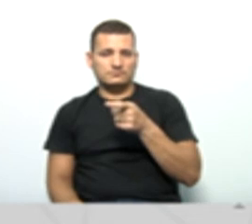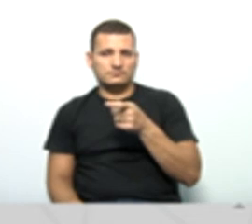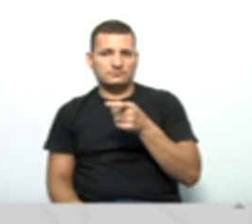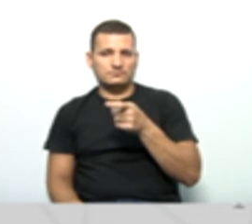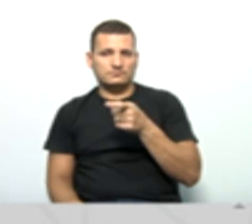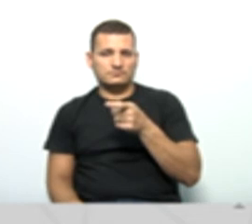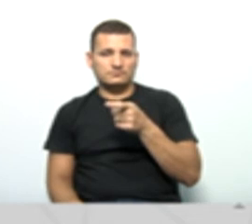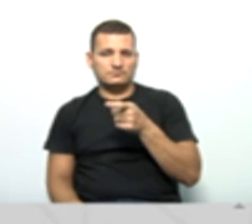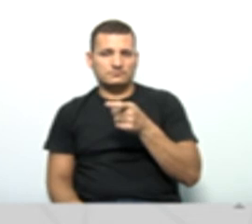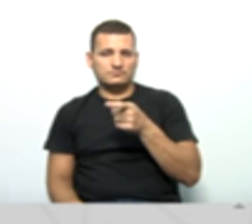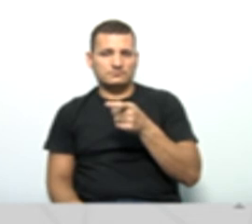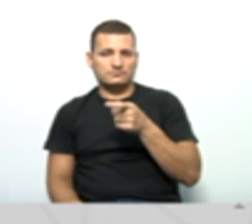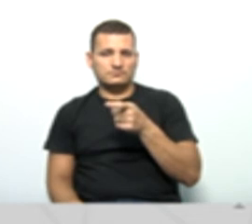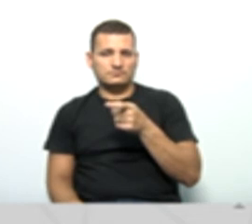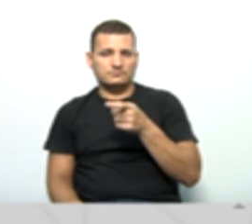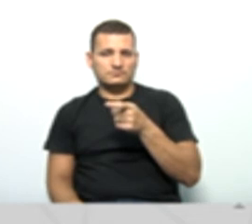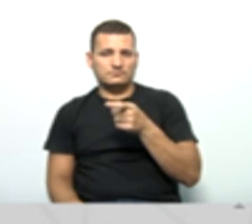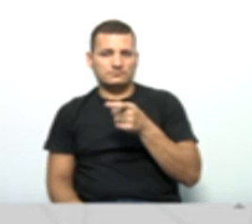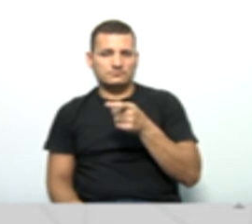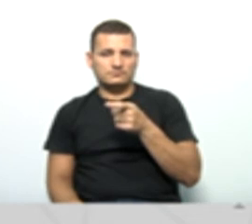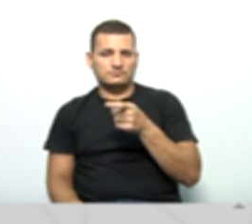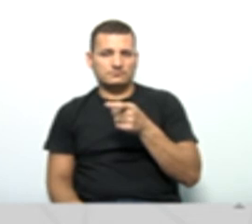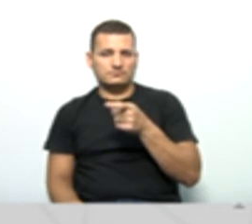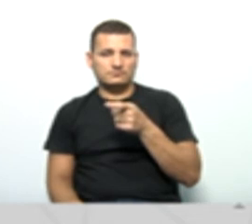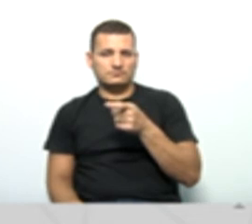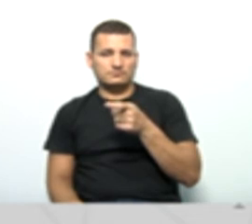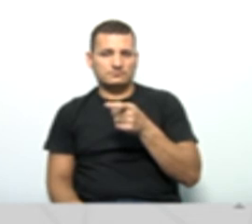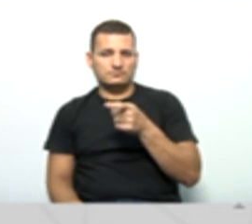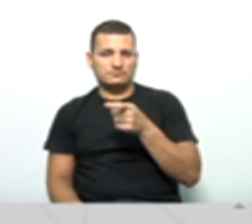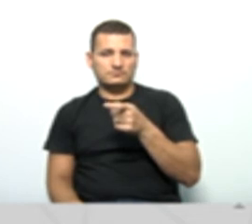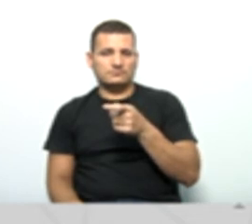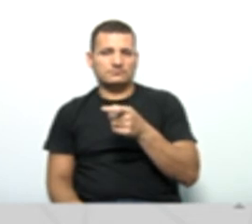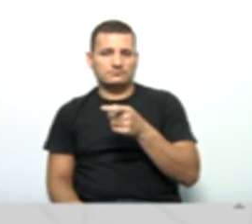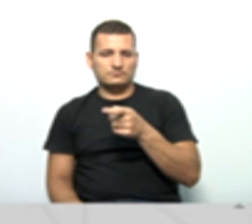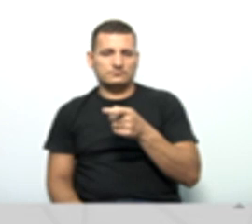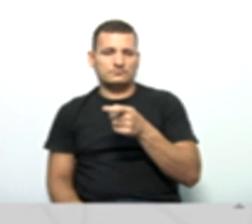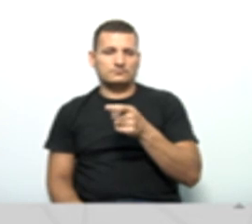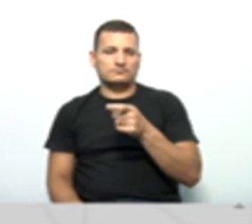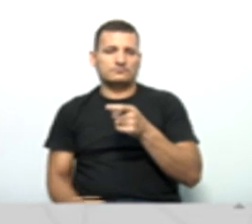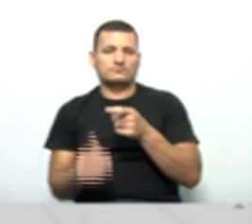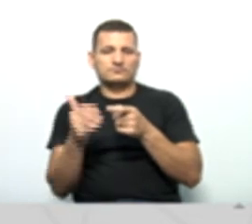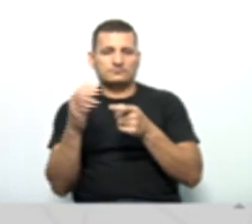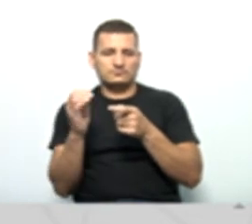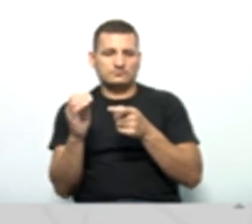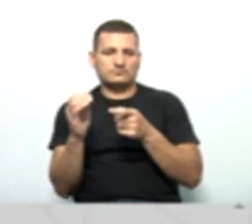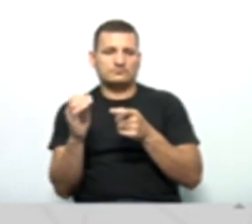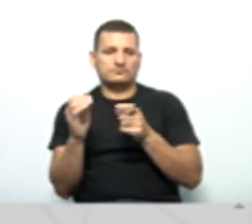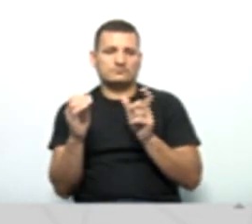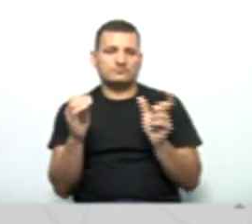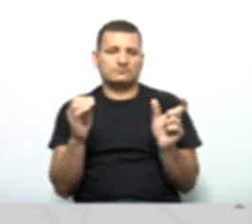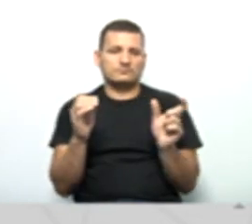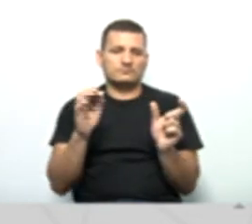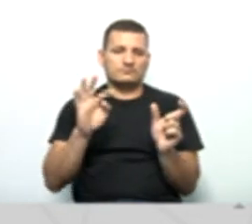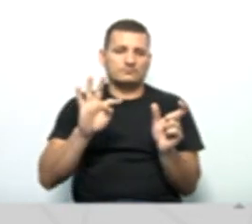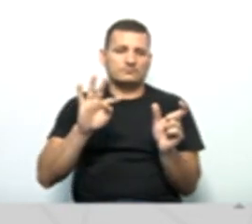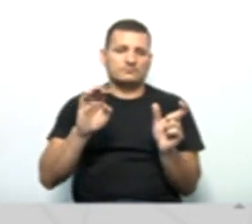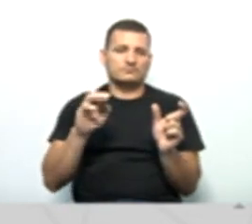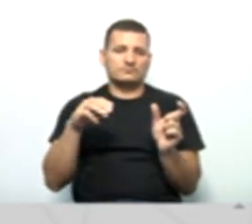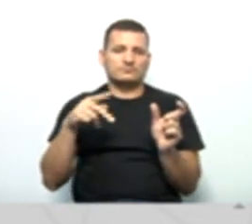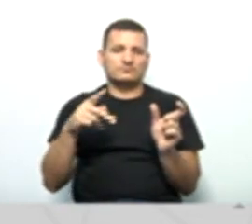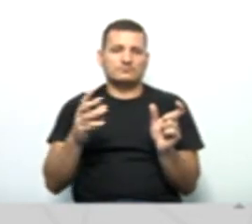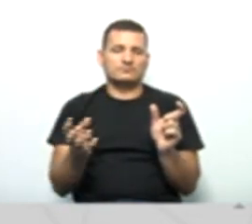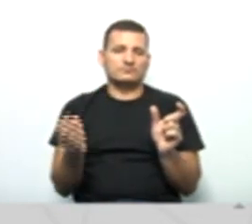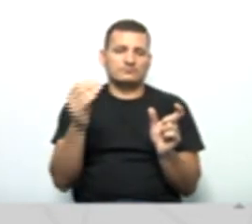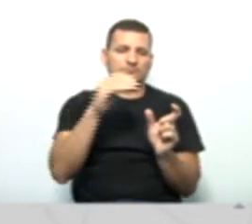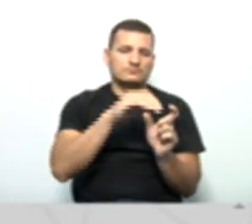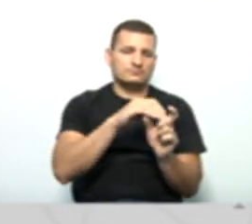10, dentro da variável temp. Então ela compôs agora 10. E eu peguei y, que tem 20, tá vendo